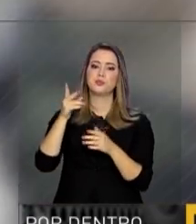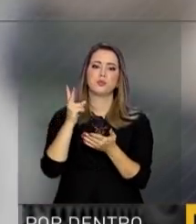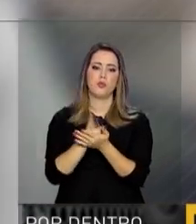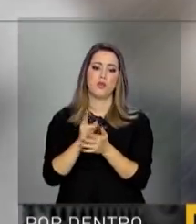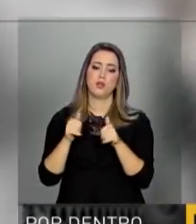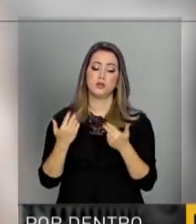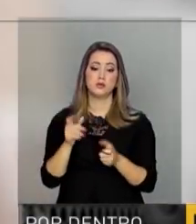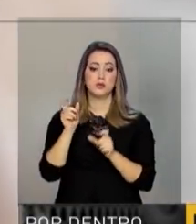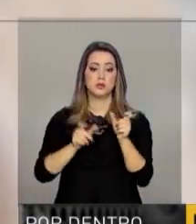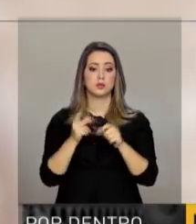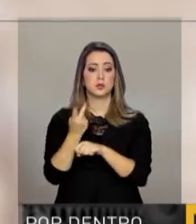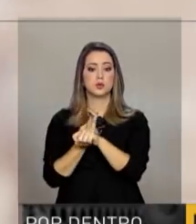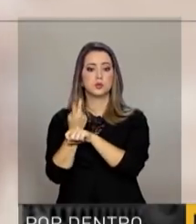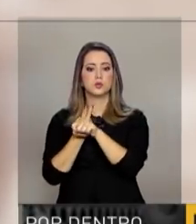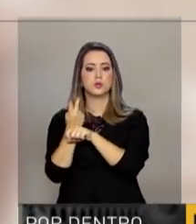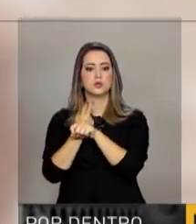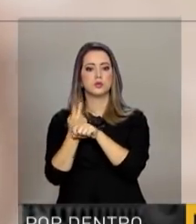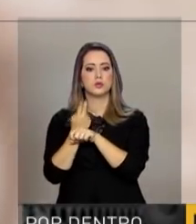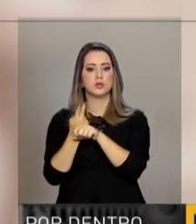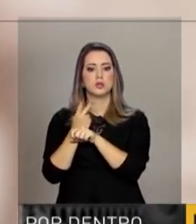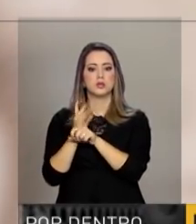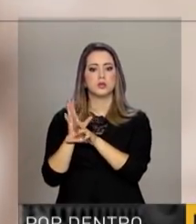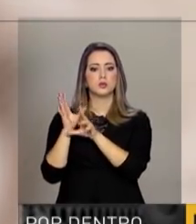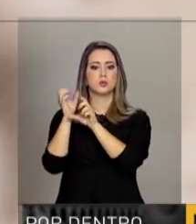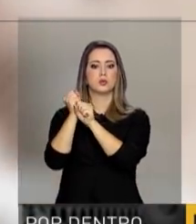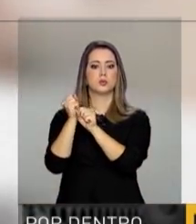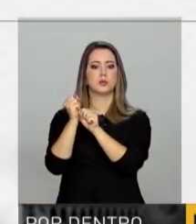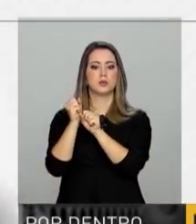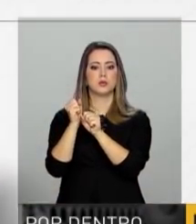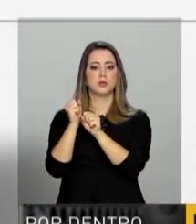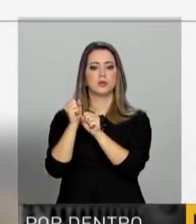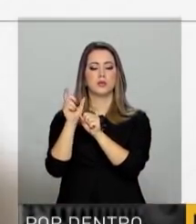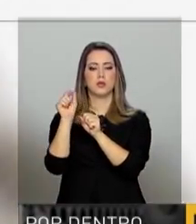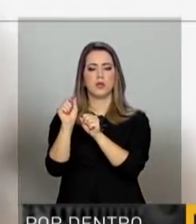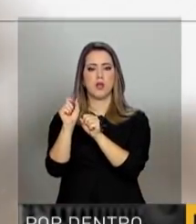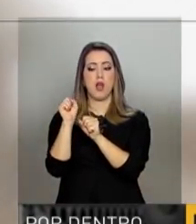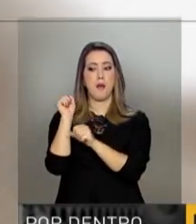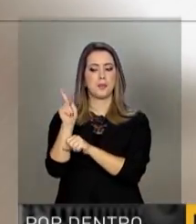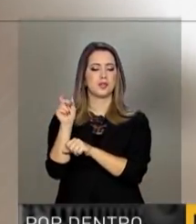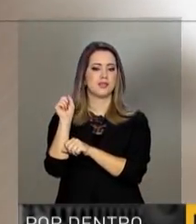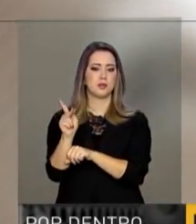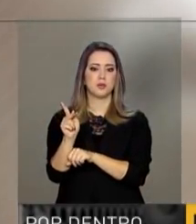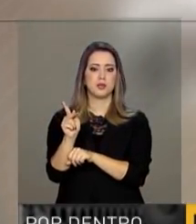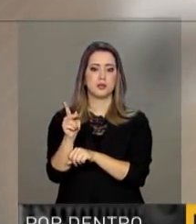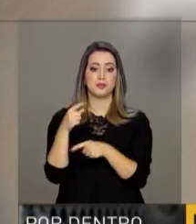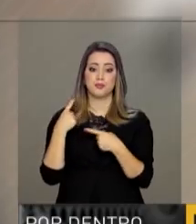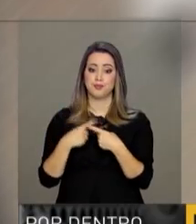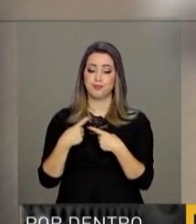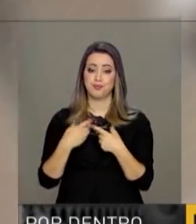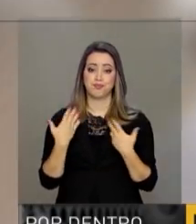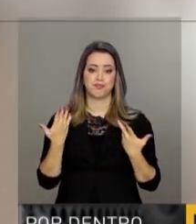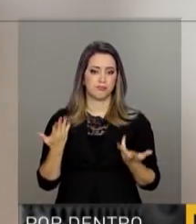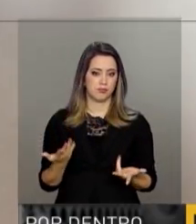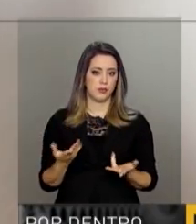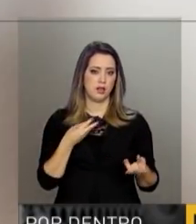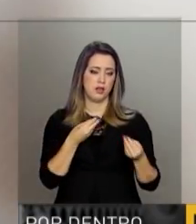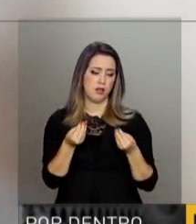isso, as pessoas buscam se segurar exatamente na questão da aposentadoria.